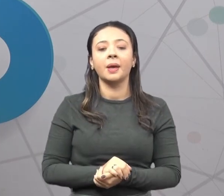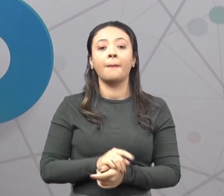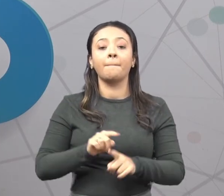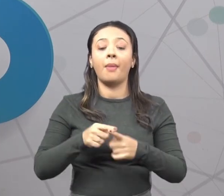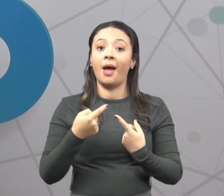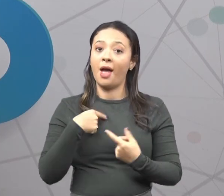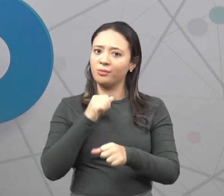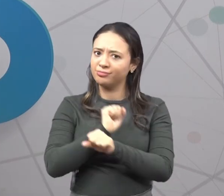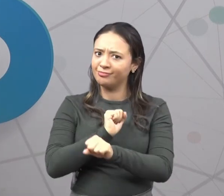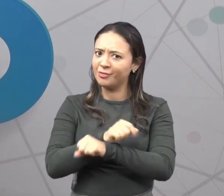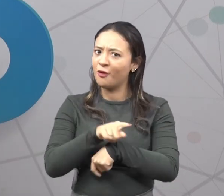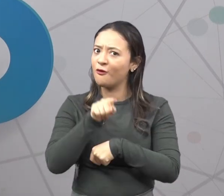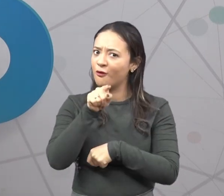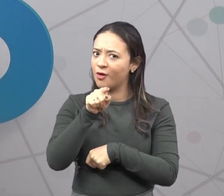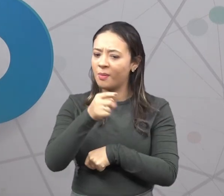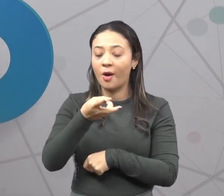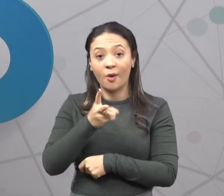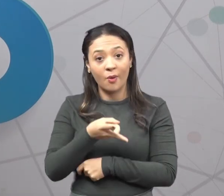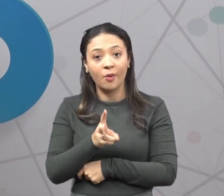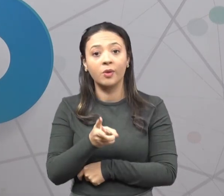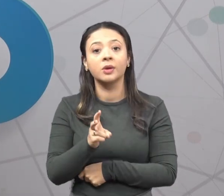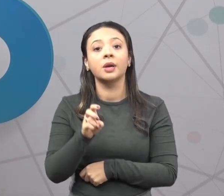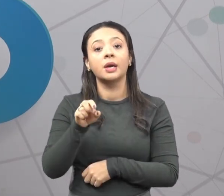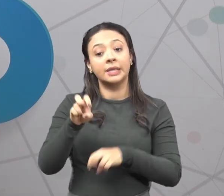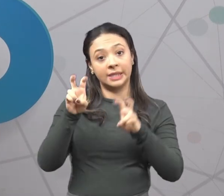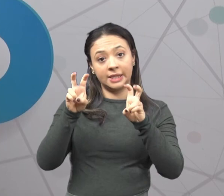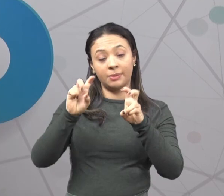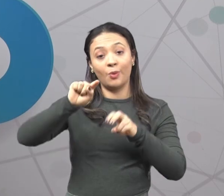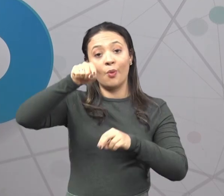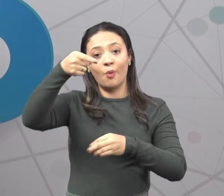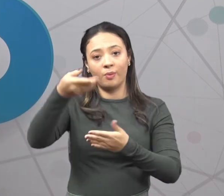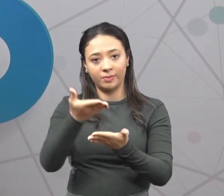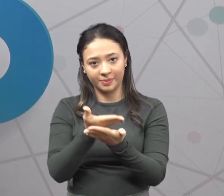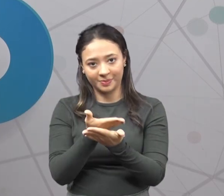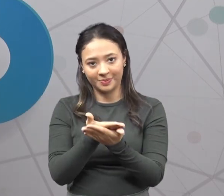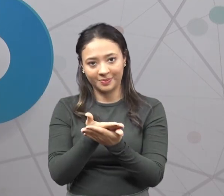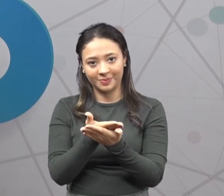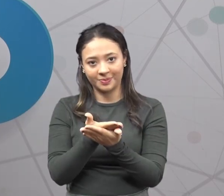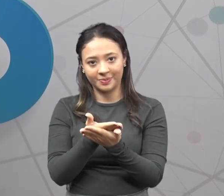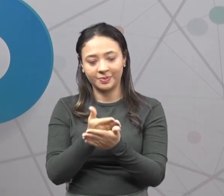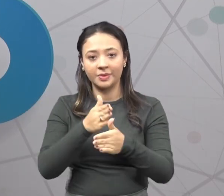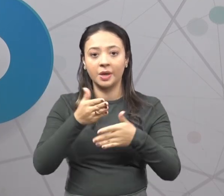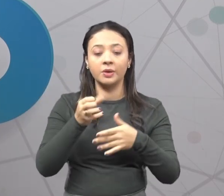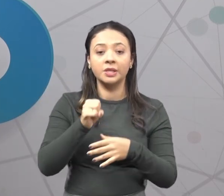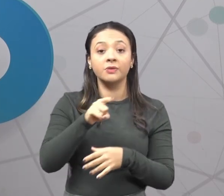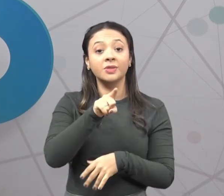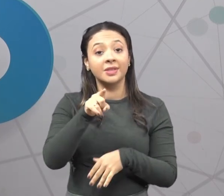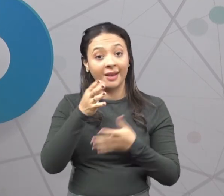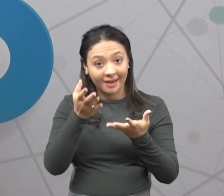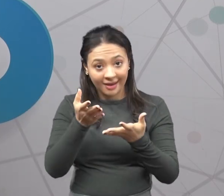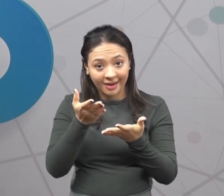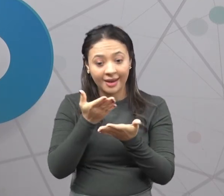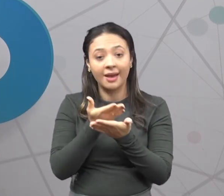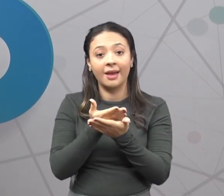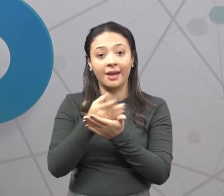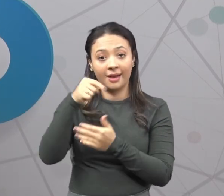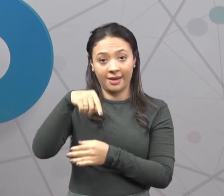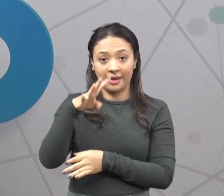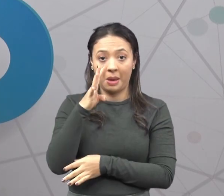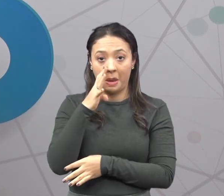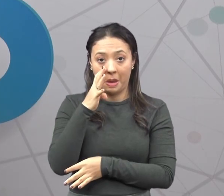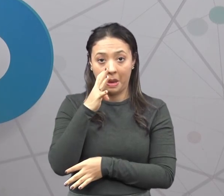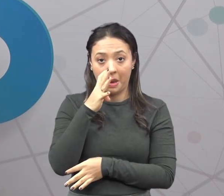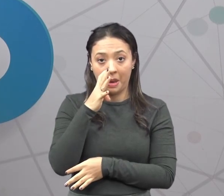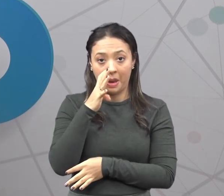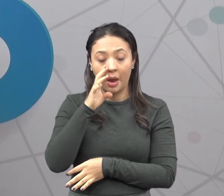você para continuarmos esse conteúdo na próxima aula. E para acessar essa aula e